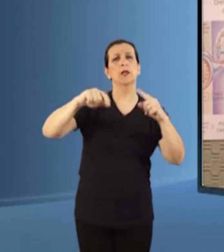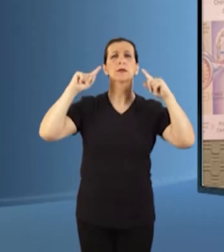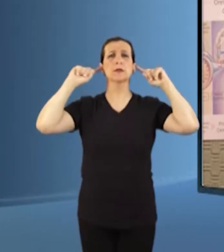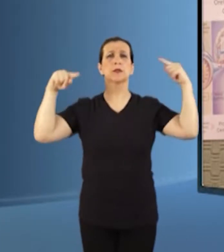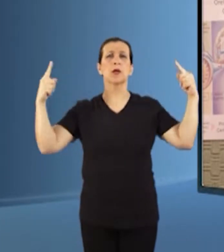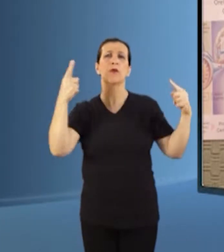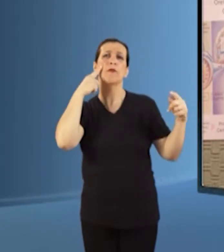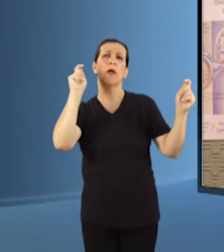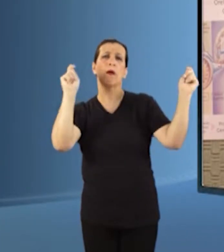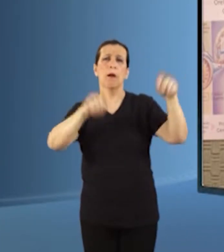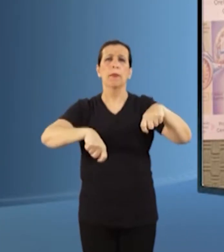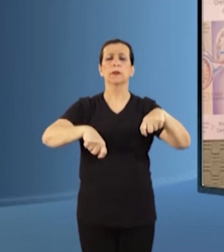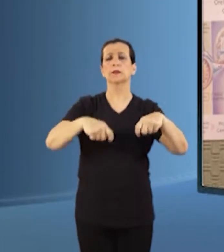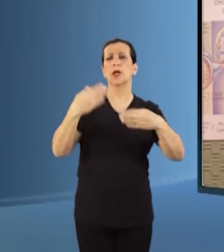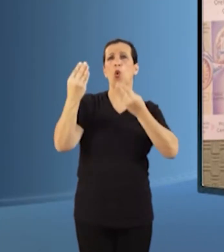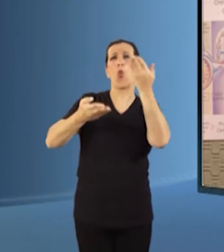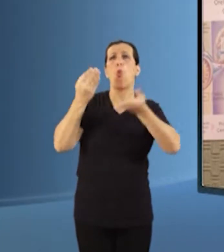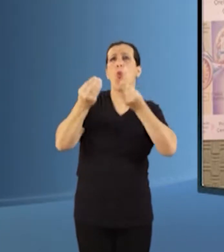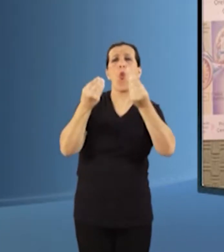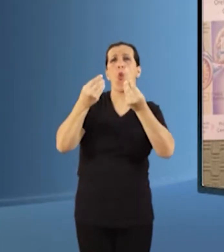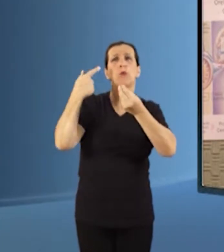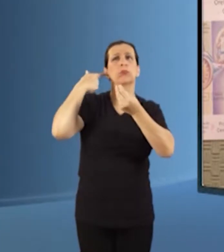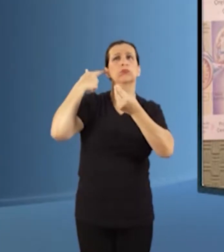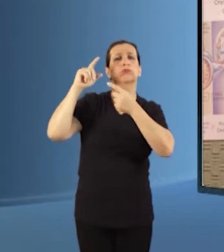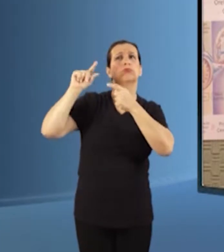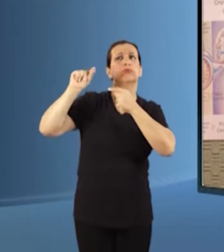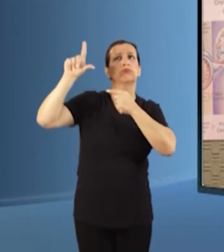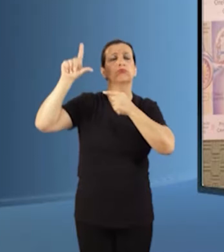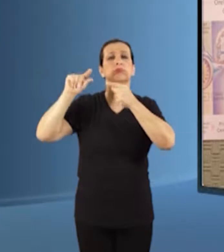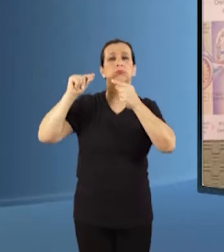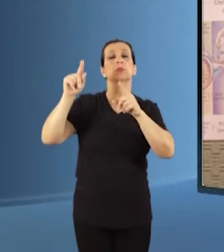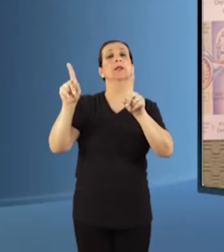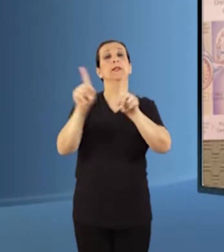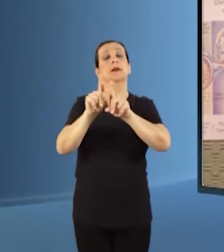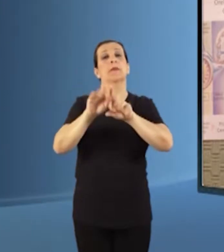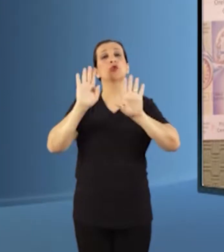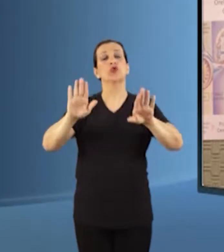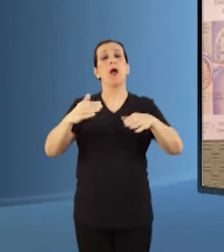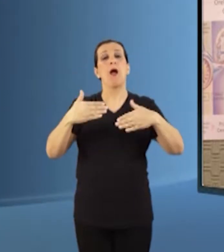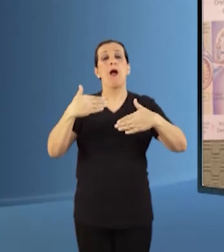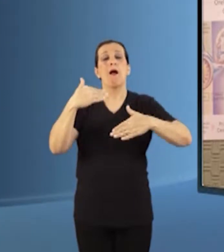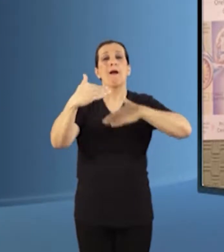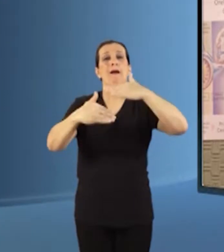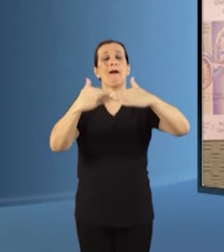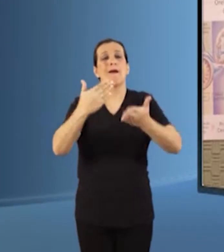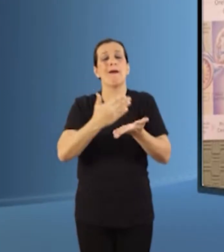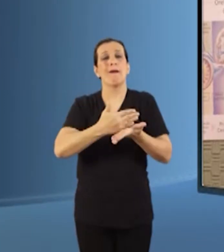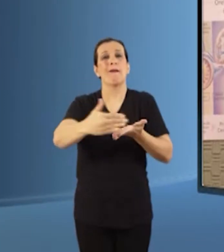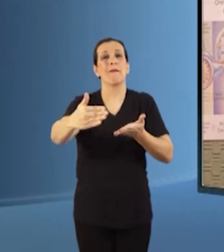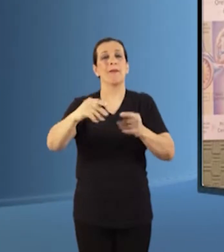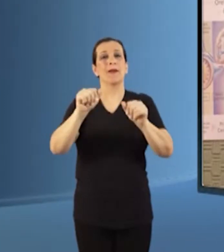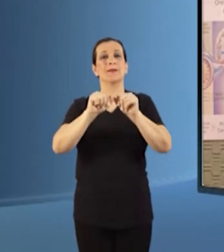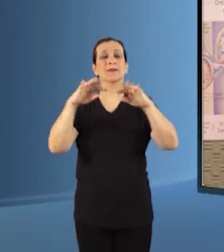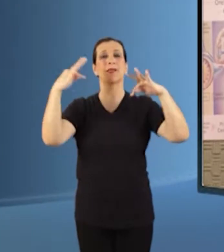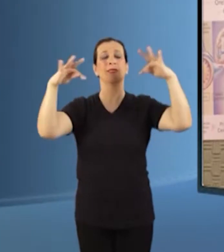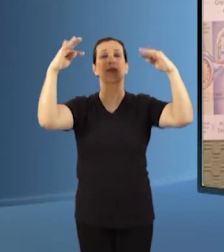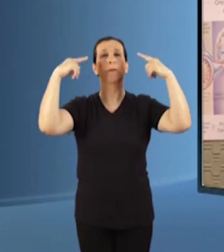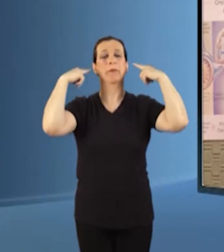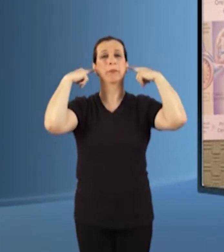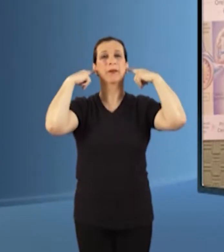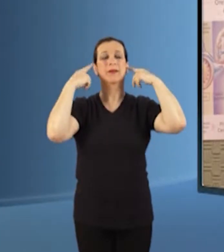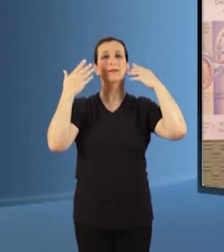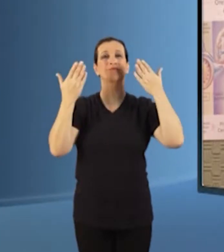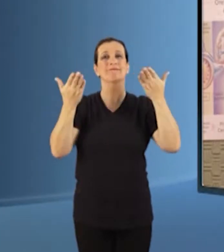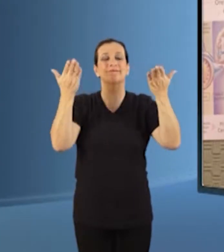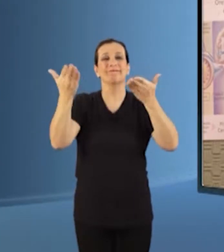a capacidade e o comportamento auditivo e já inicia a terapia de estimulação da linguagem, das habilidades